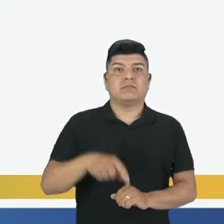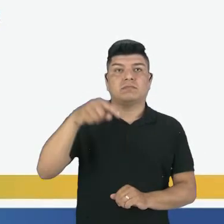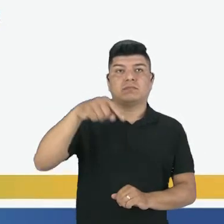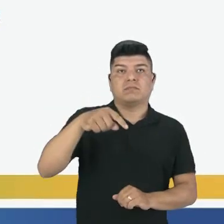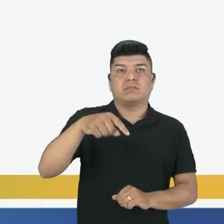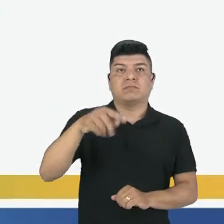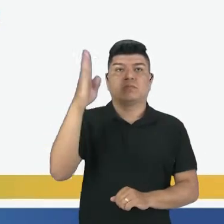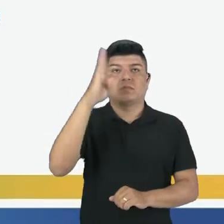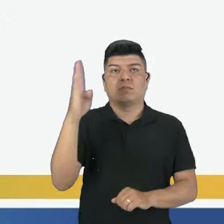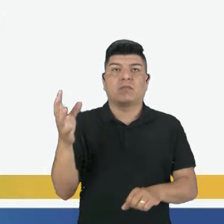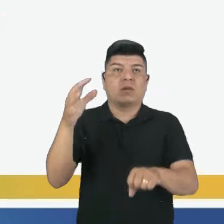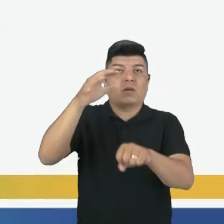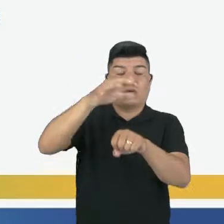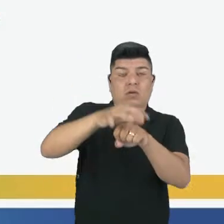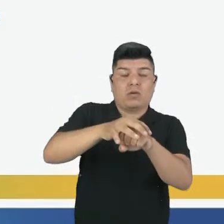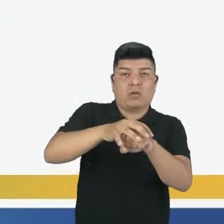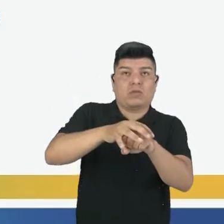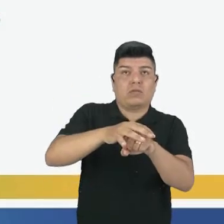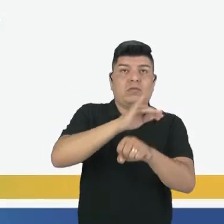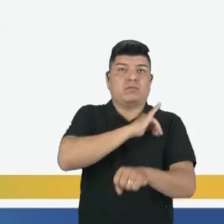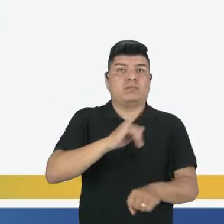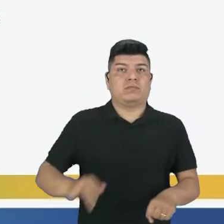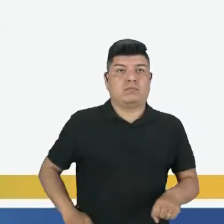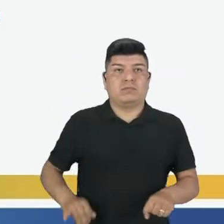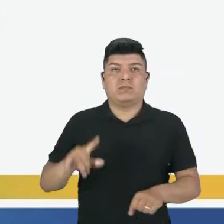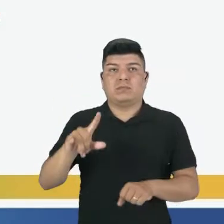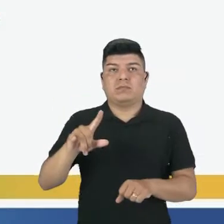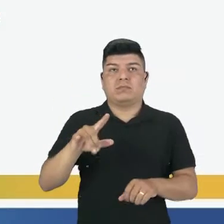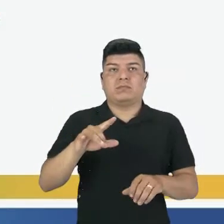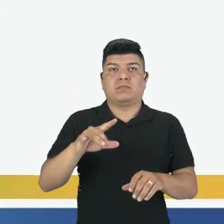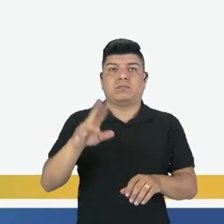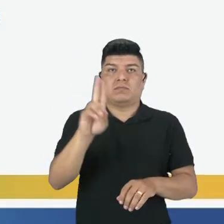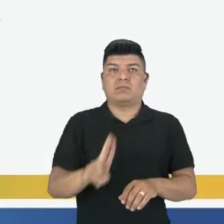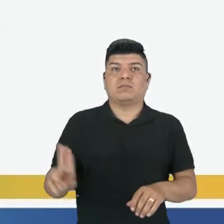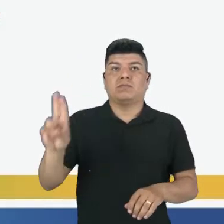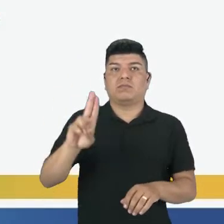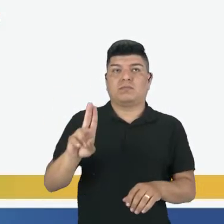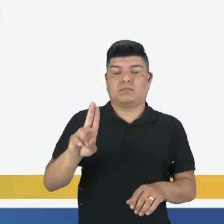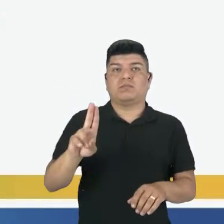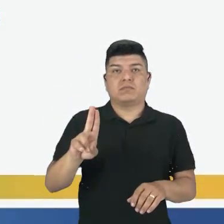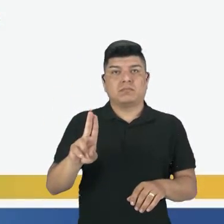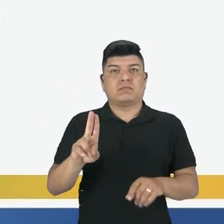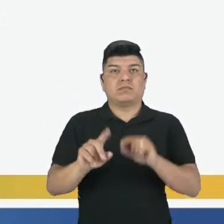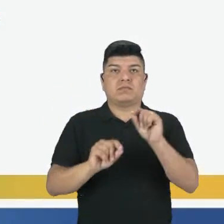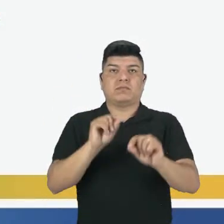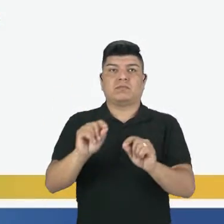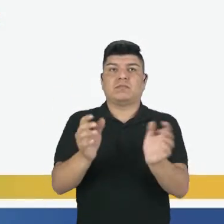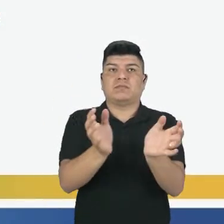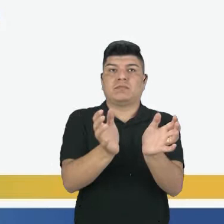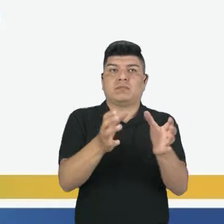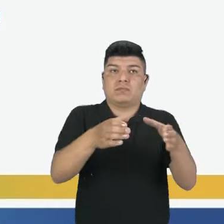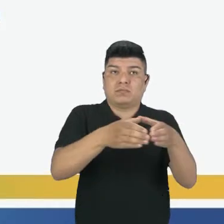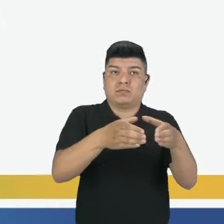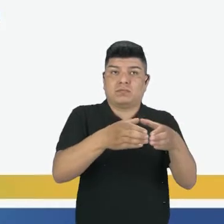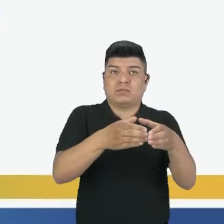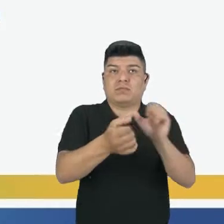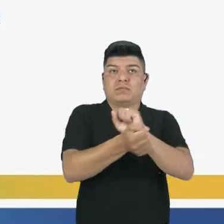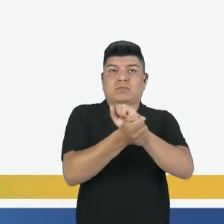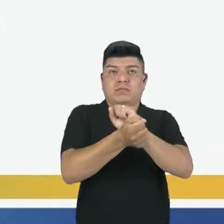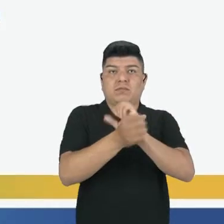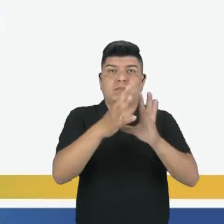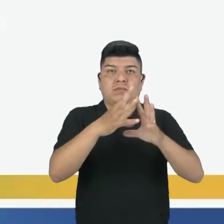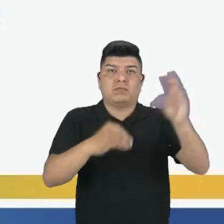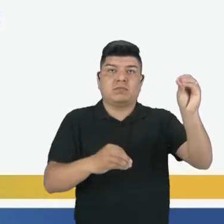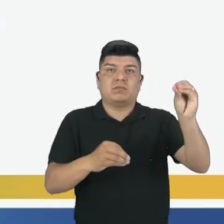de escravos fugidos no período escravocrata. Seus habitantes eram chamados de